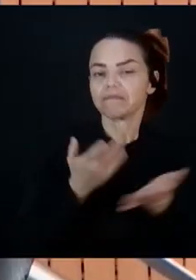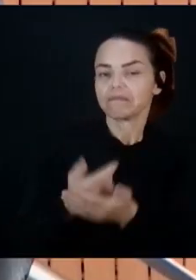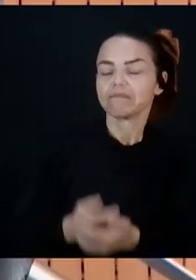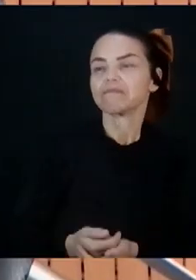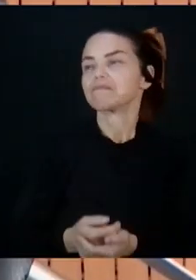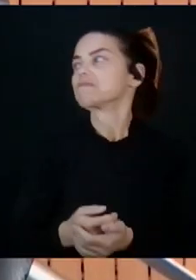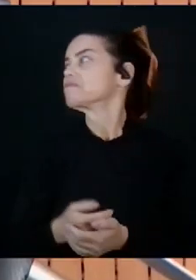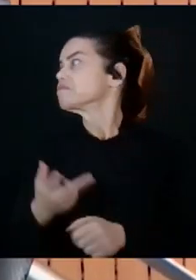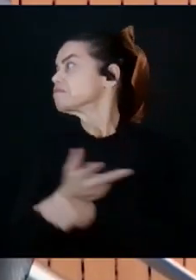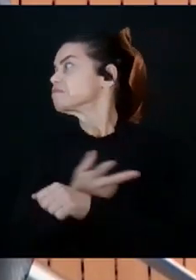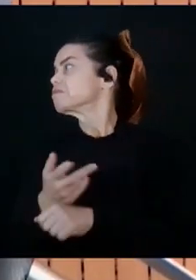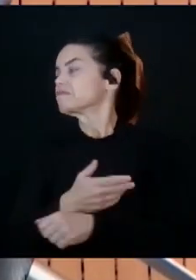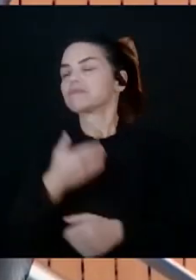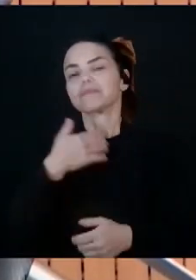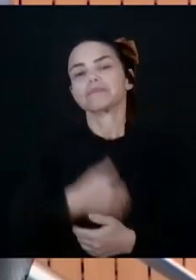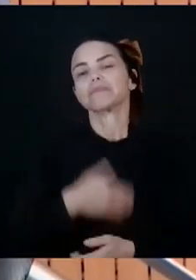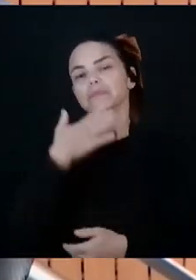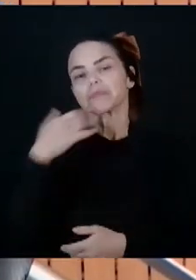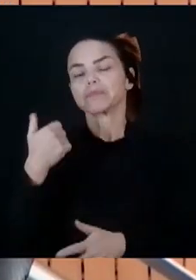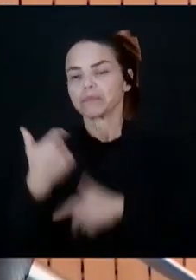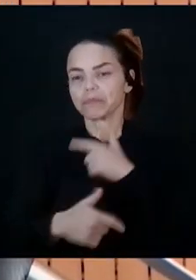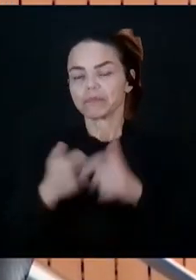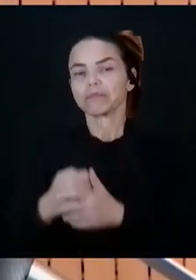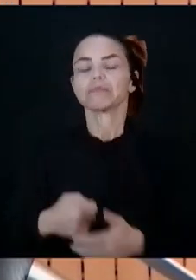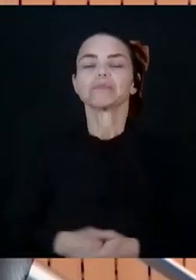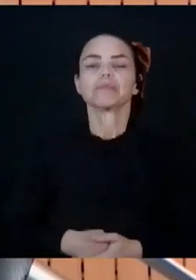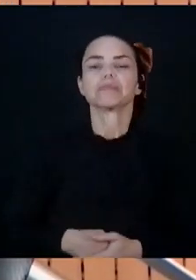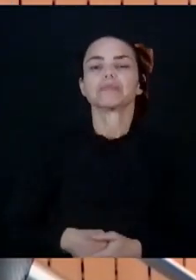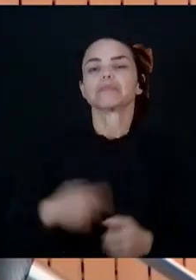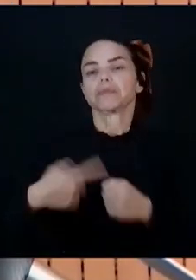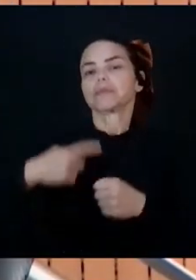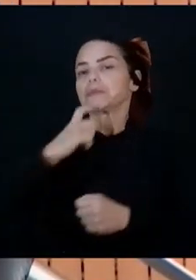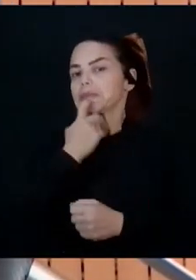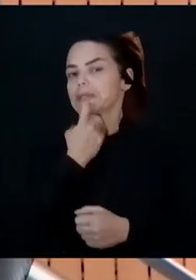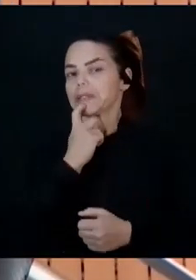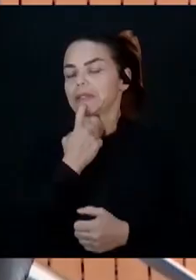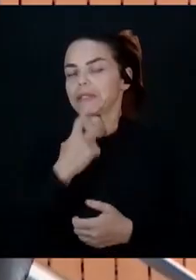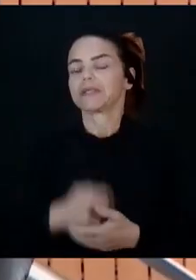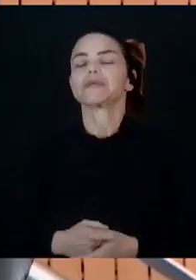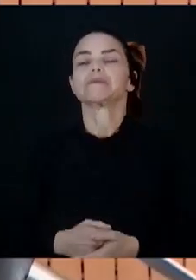dedicar o meu melhor trabalho possível à cidade de Campinas. Então,